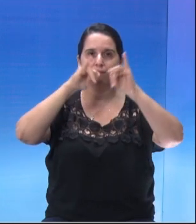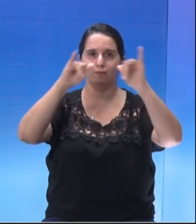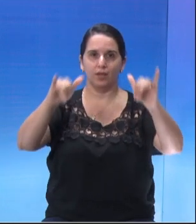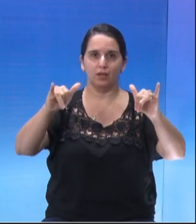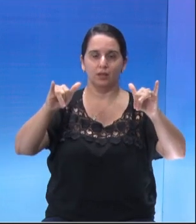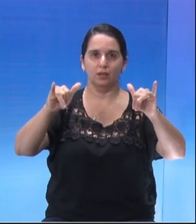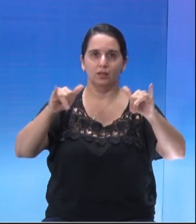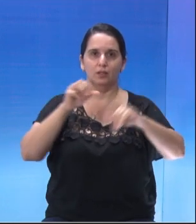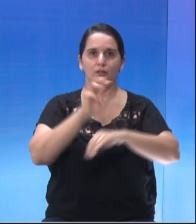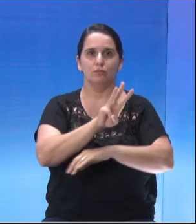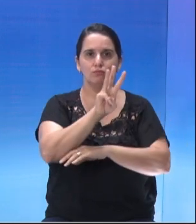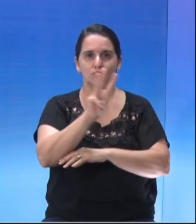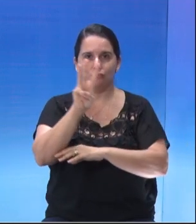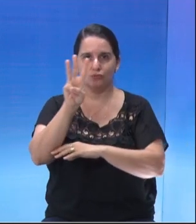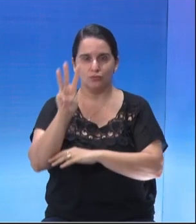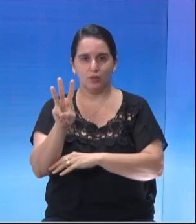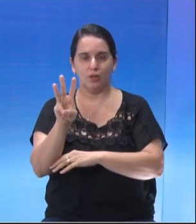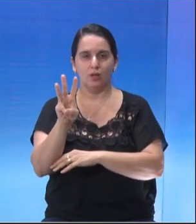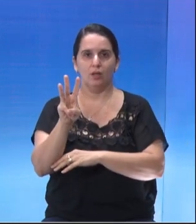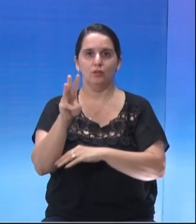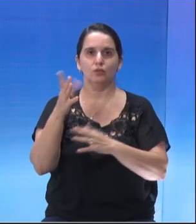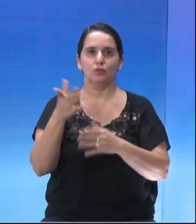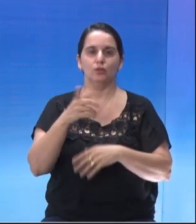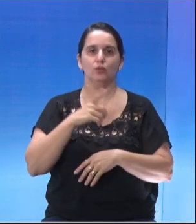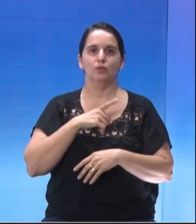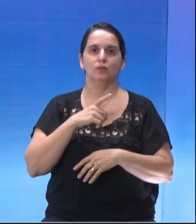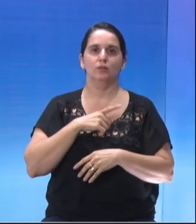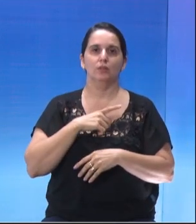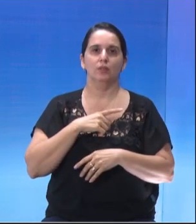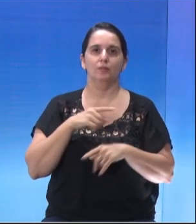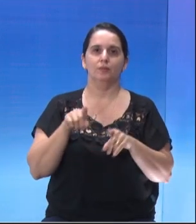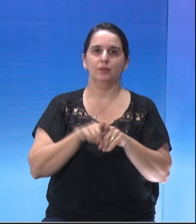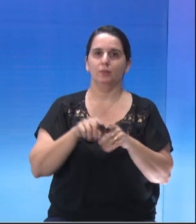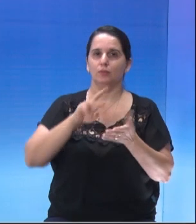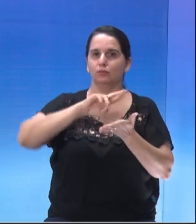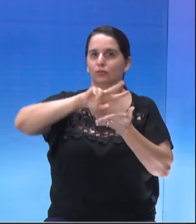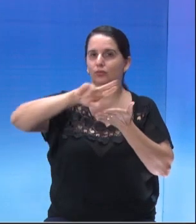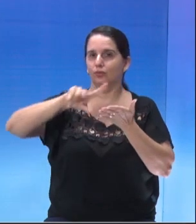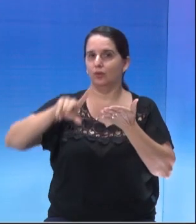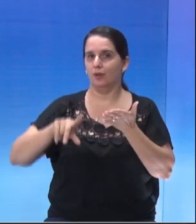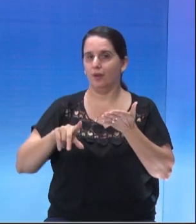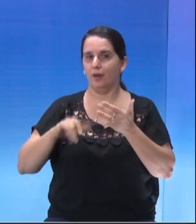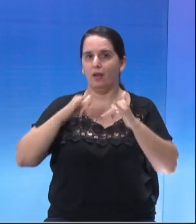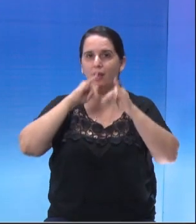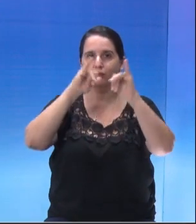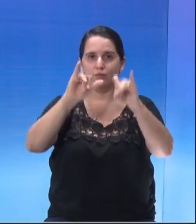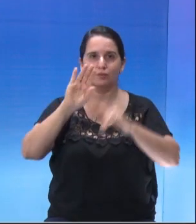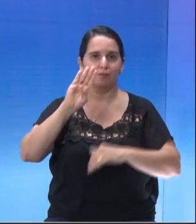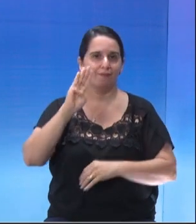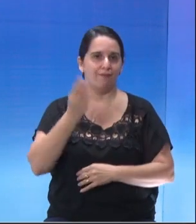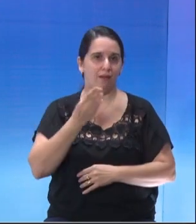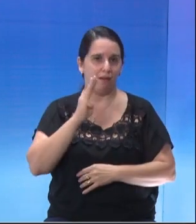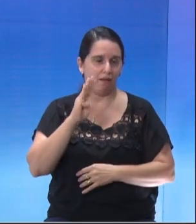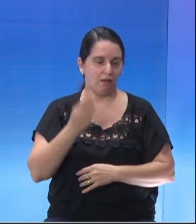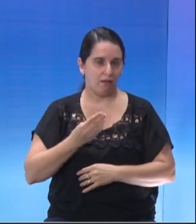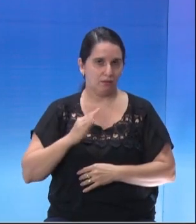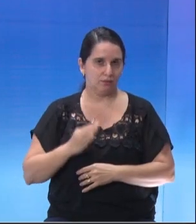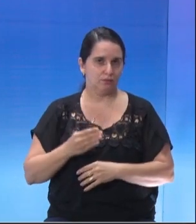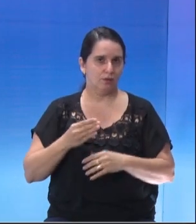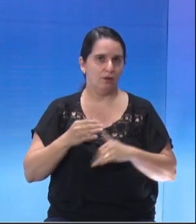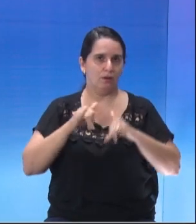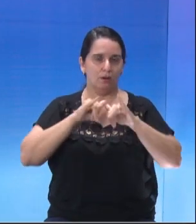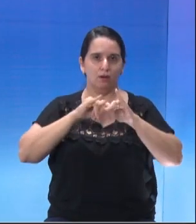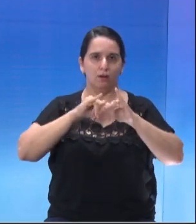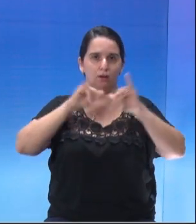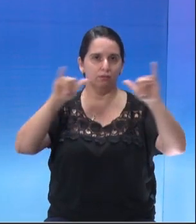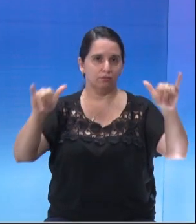sites, né, nós lemos, então, hoje nós temos, infelizmente, aí várias fake news, né, posts, cartazes, propagandas